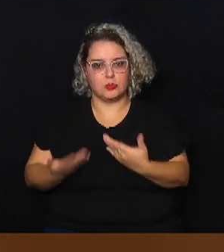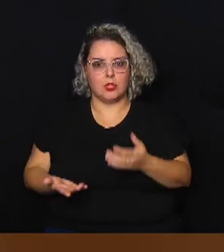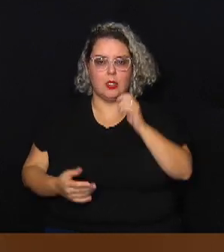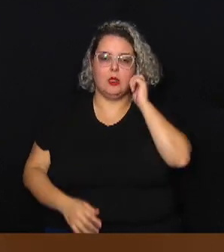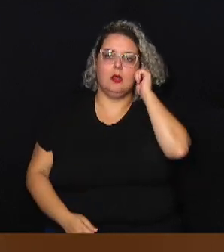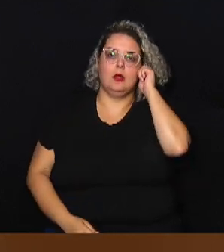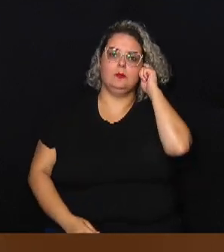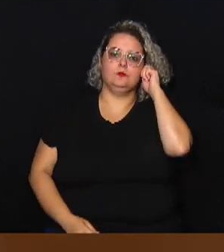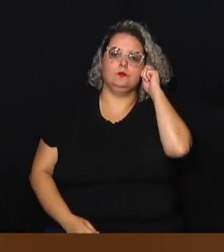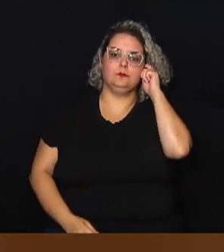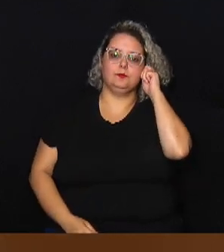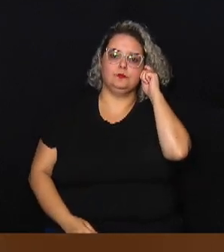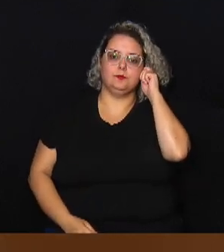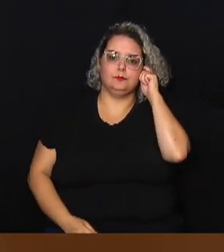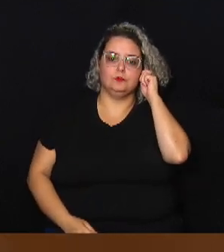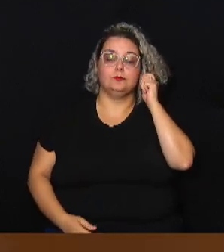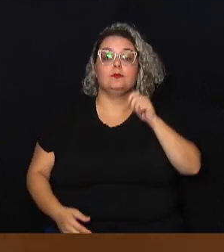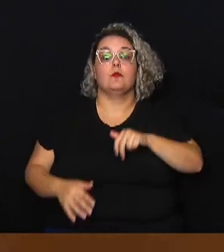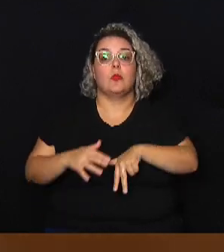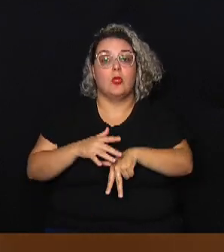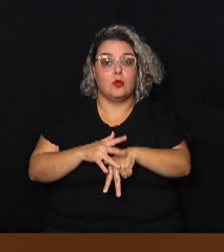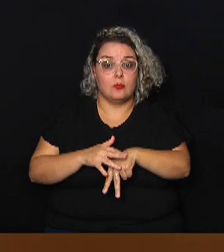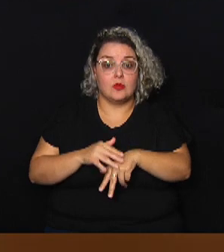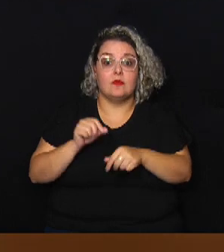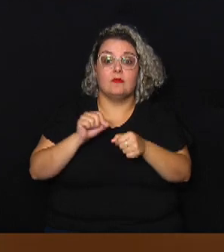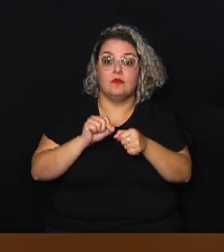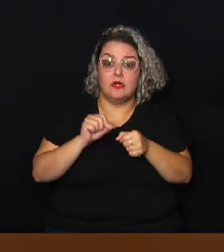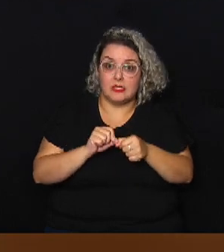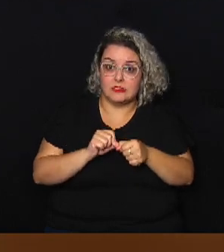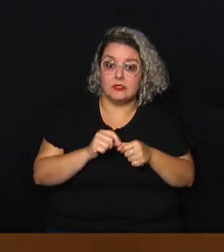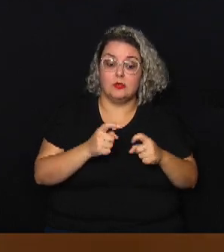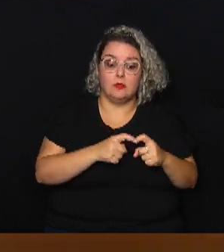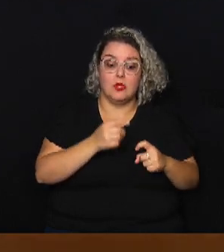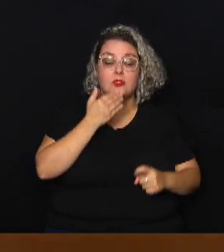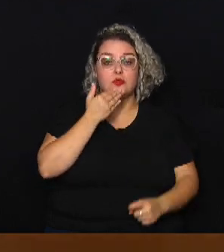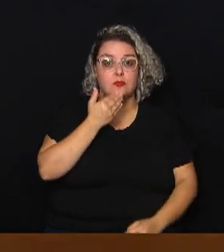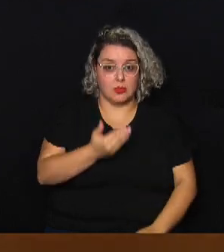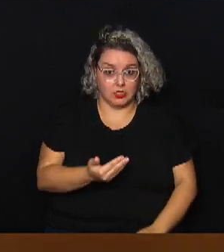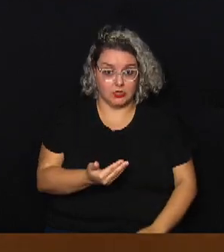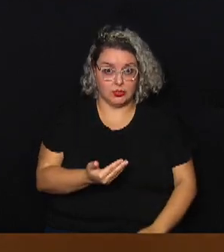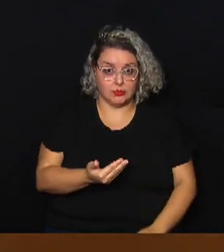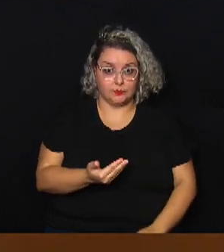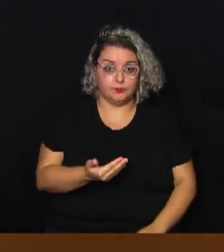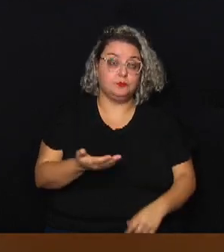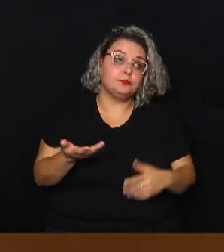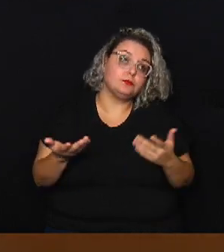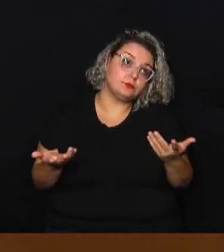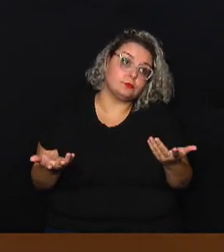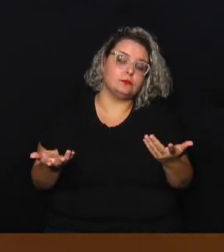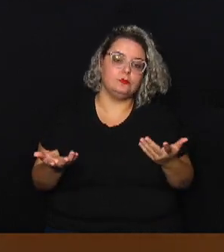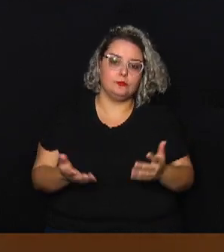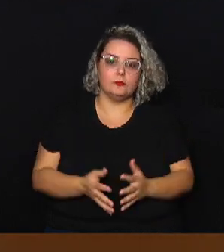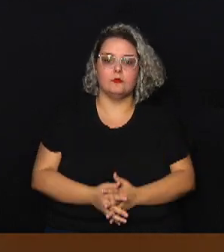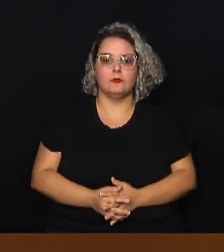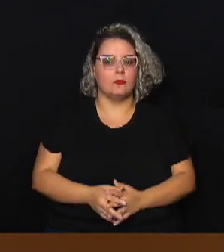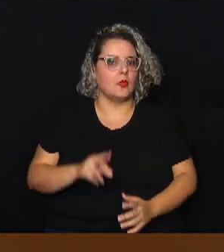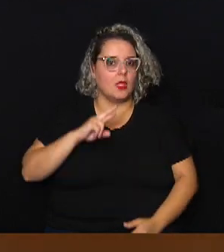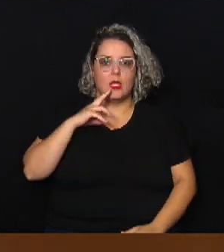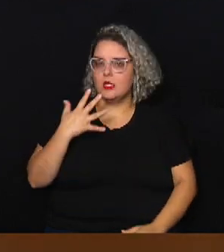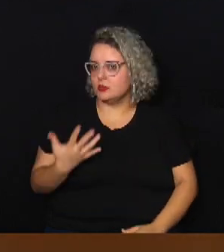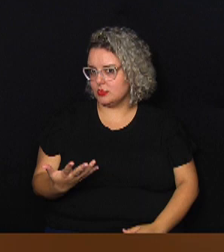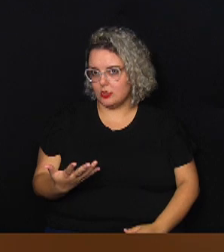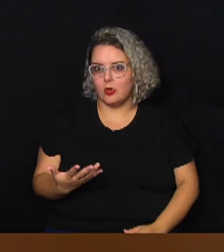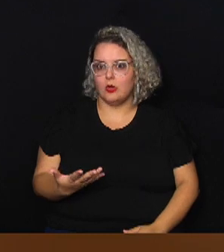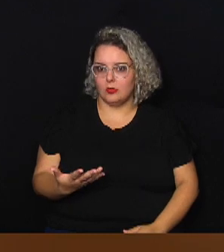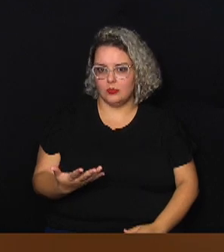paciente realizar o que o médico solicita, acaba que passa, que resolve e